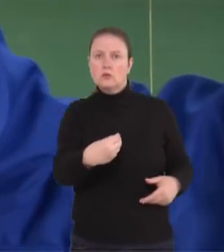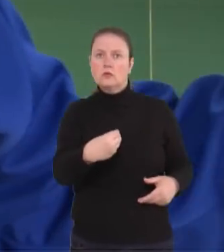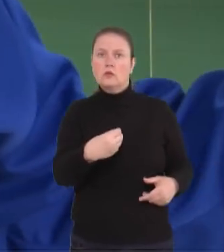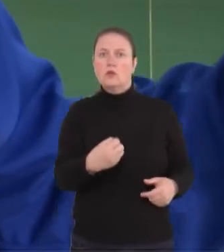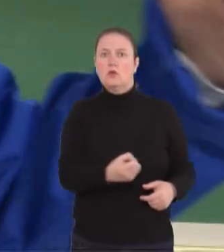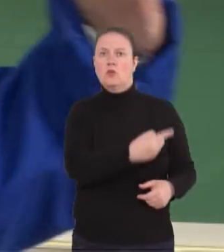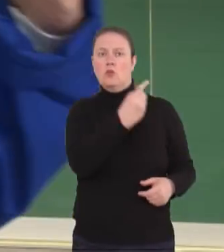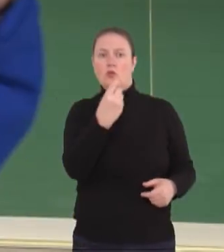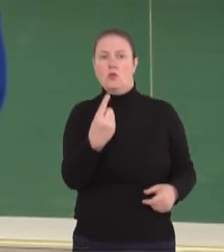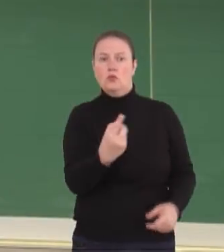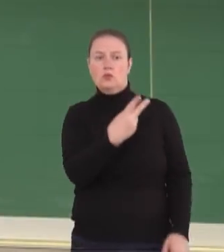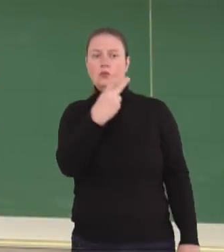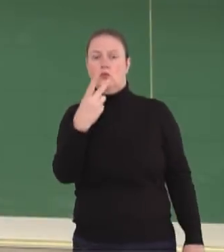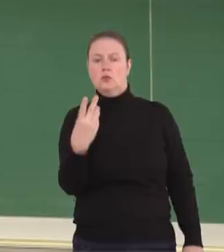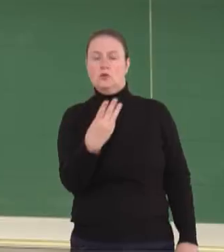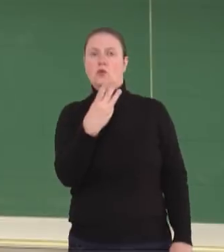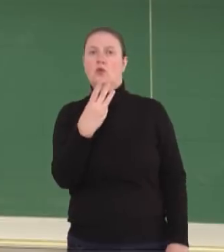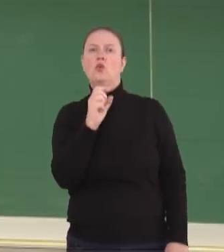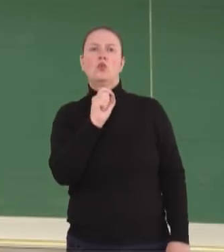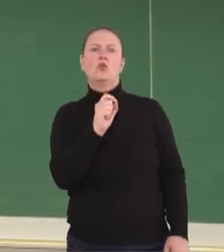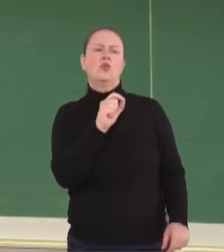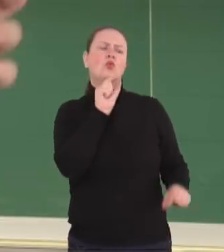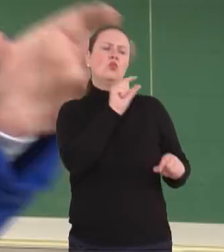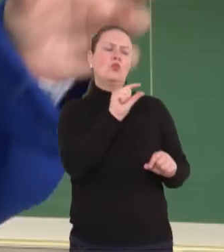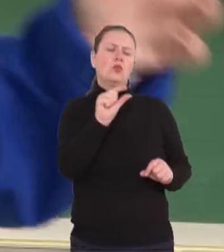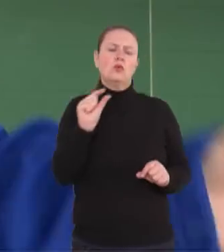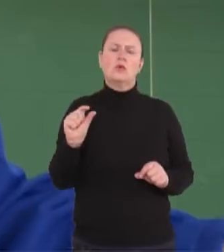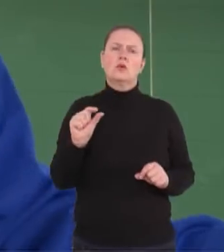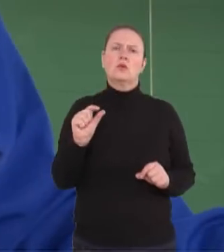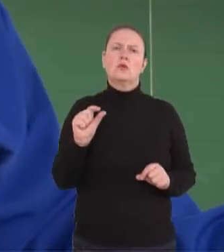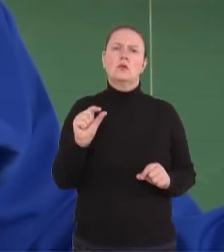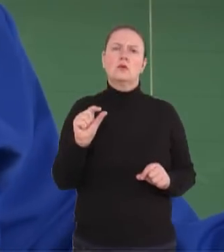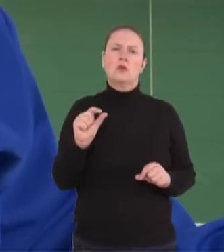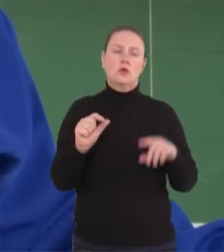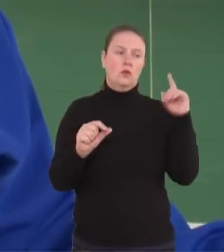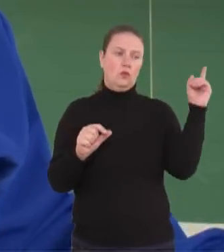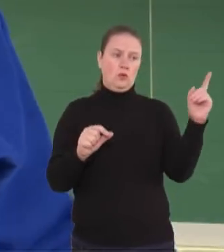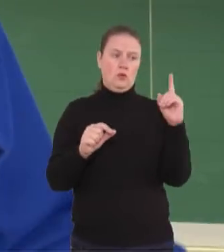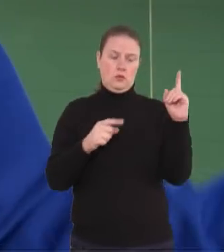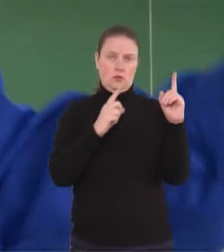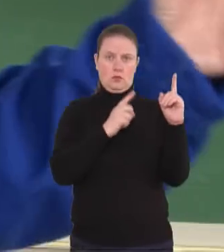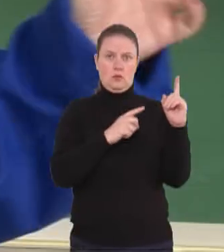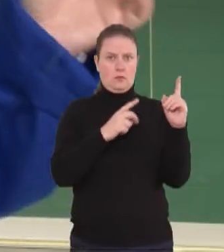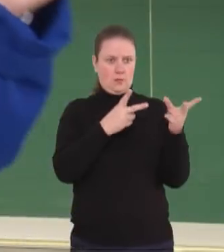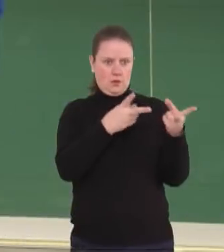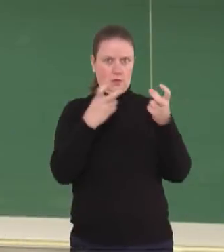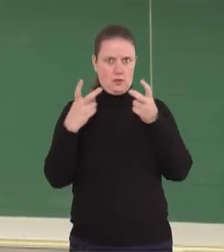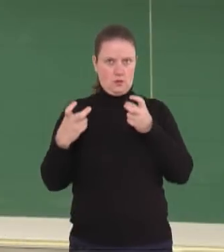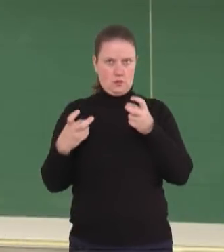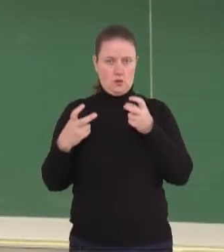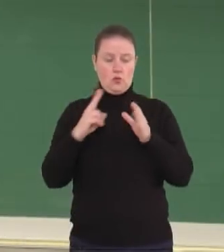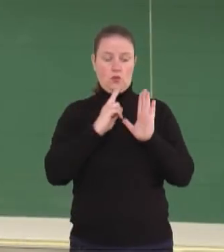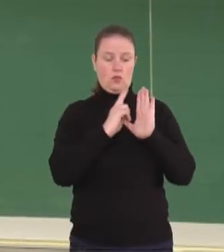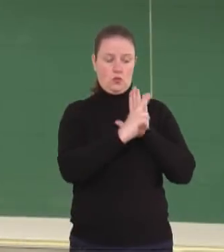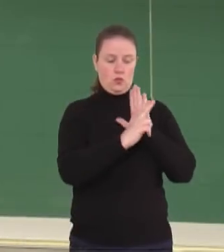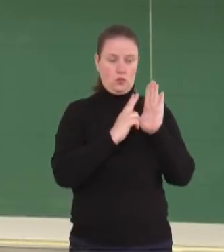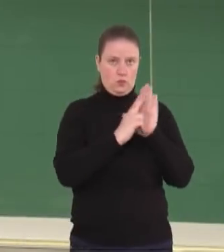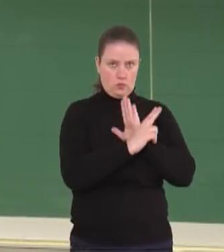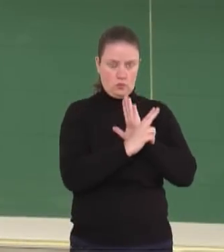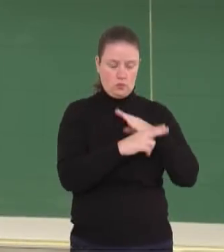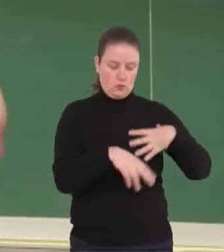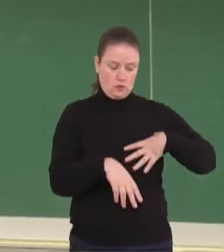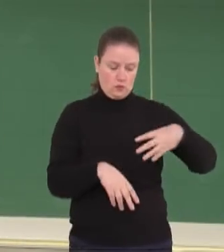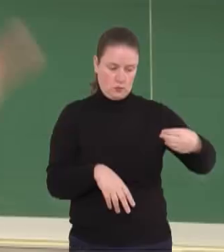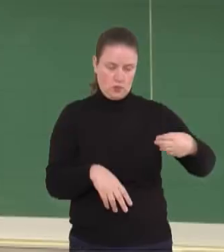enumeração, comentando um pouquinho sobre cada um dos filhos. Então percebam que primeiro vem o nome, né, desse